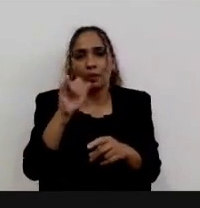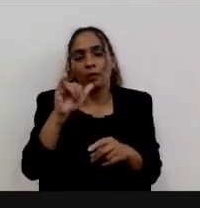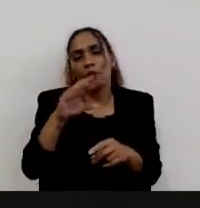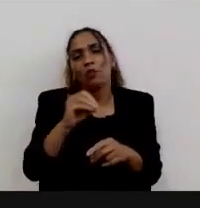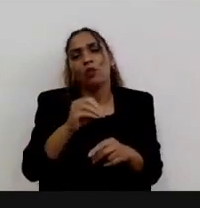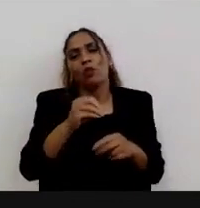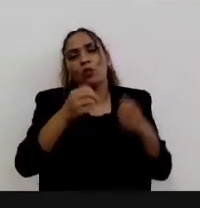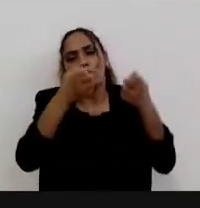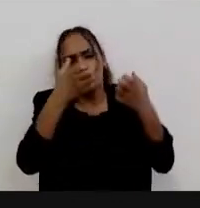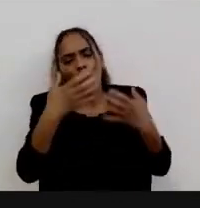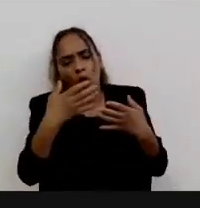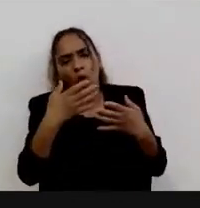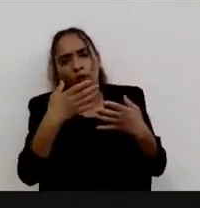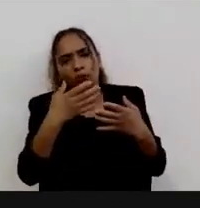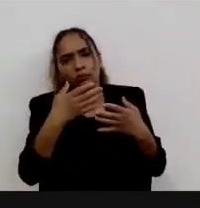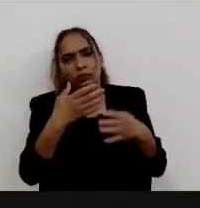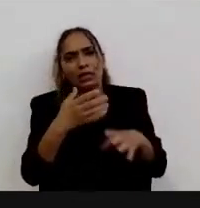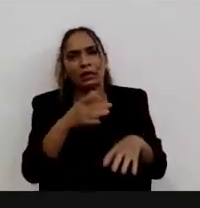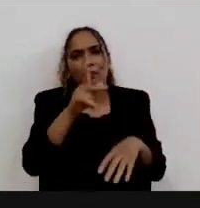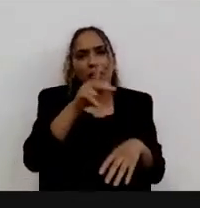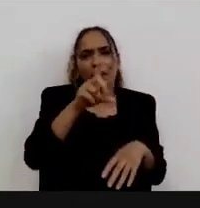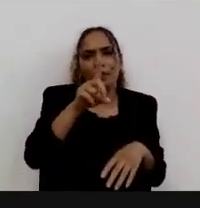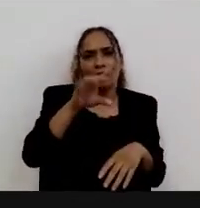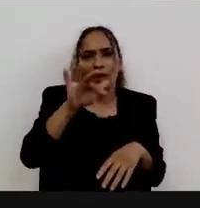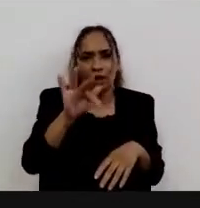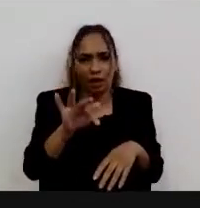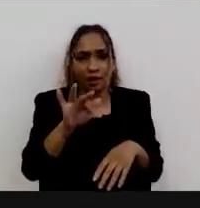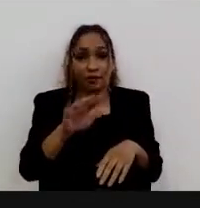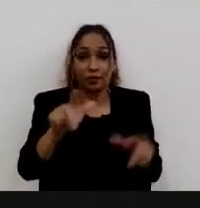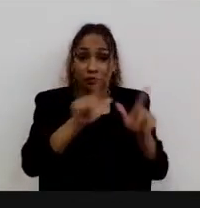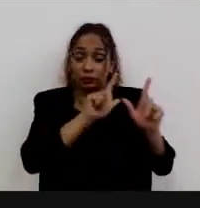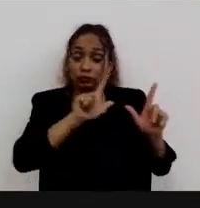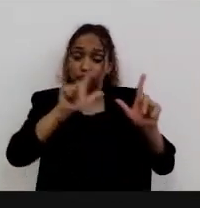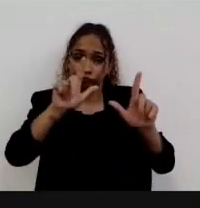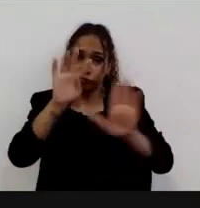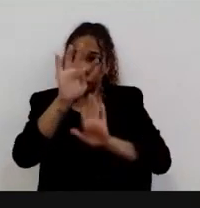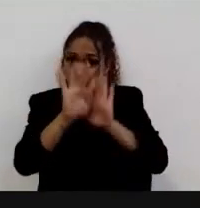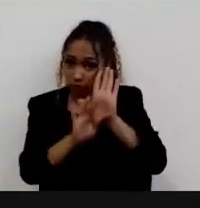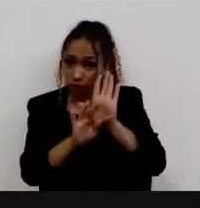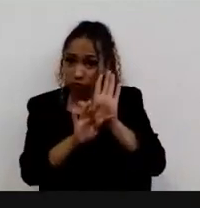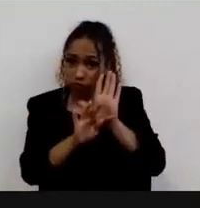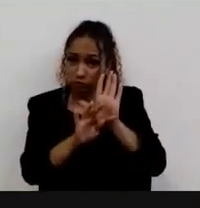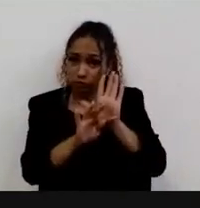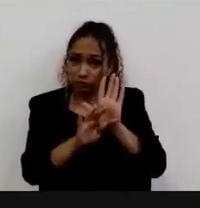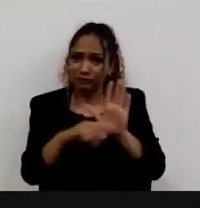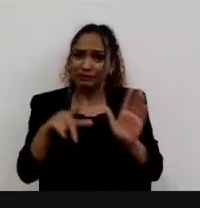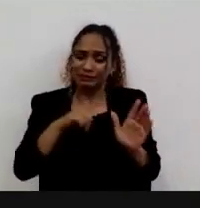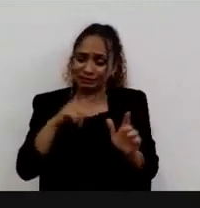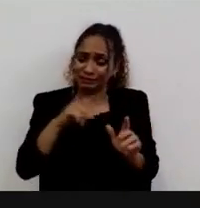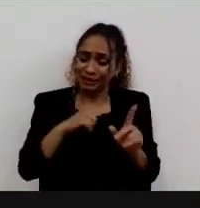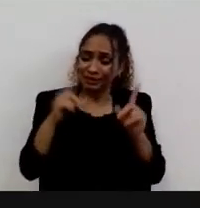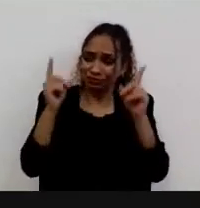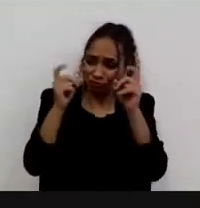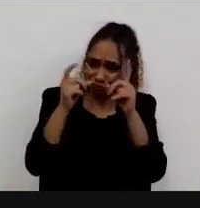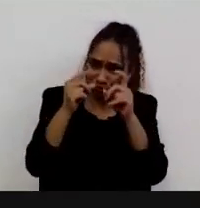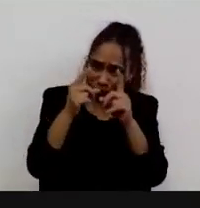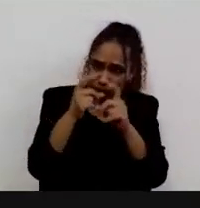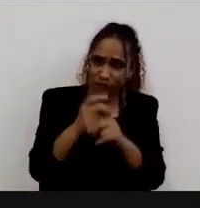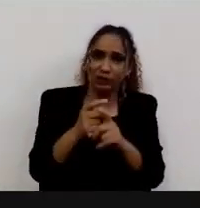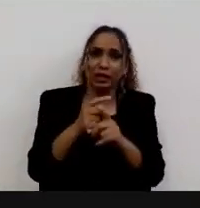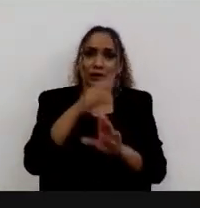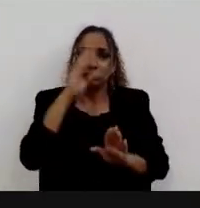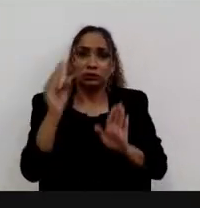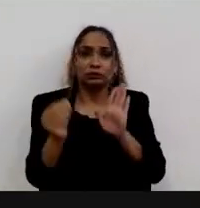muitas matérias estão em formato PDF, mas é a imagem da matéria, não é o texto mesmo. Né? Então, tem essa dificuldade